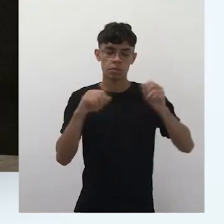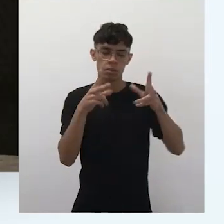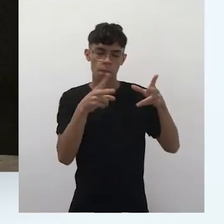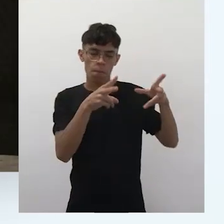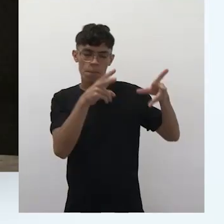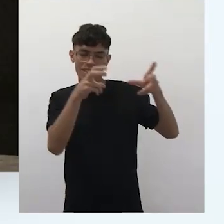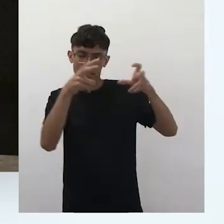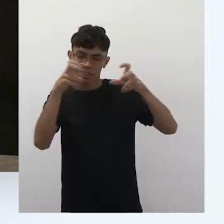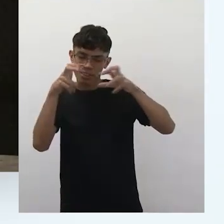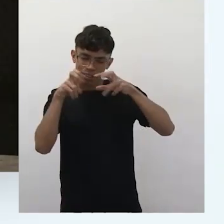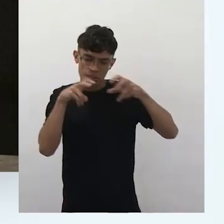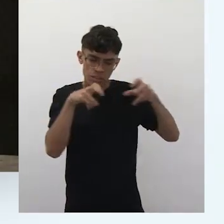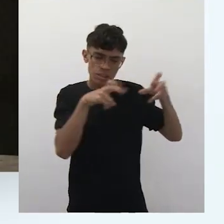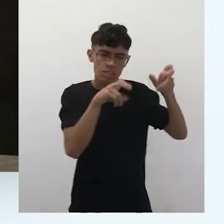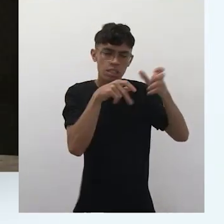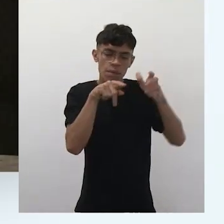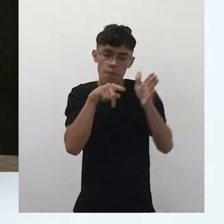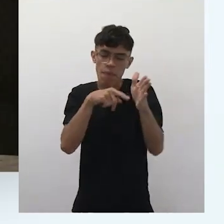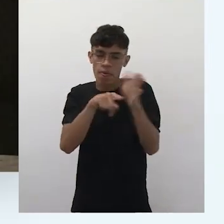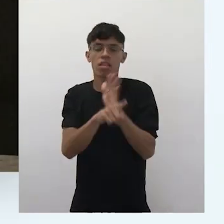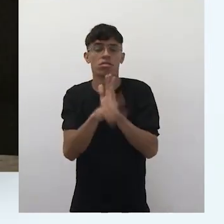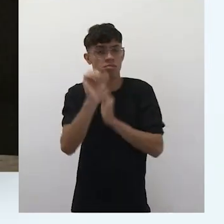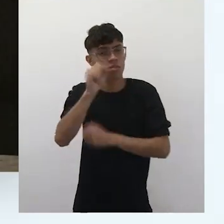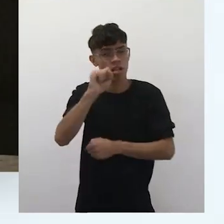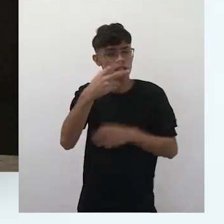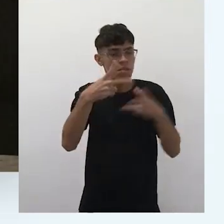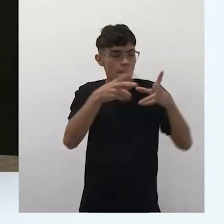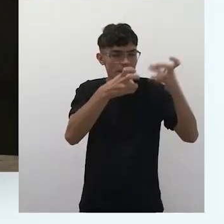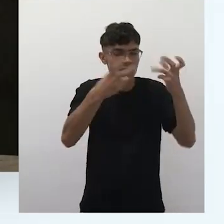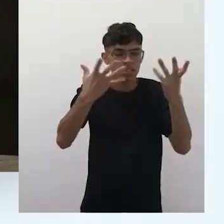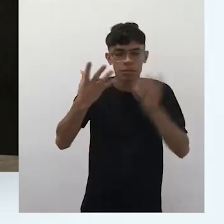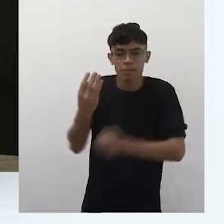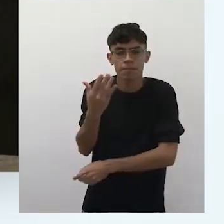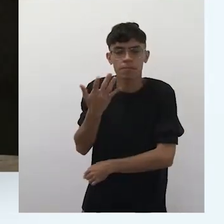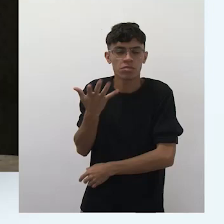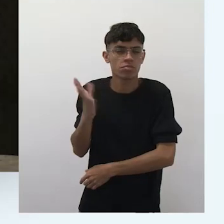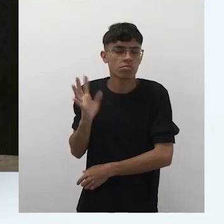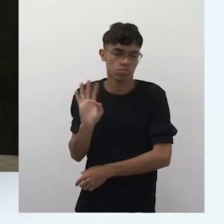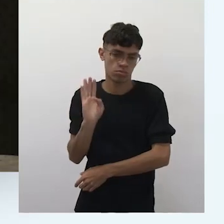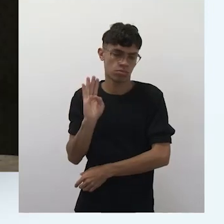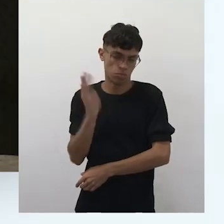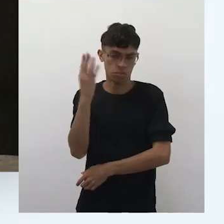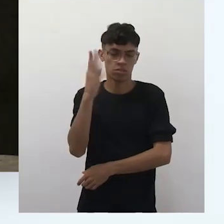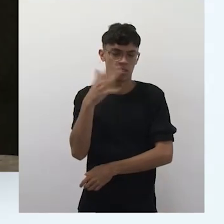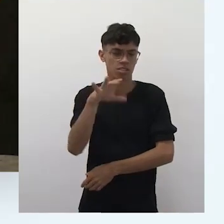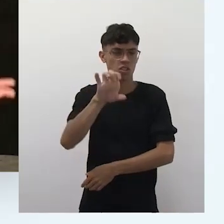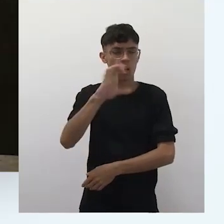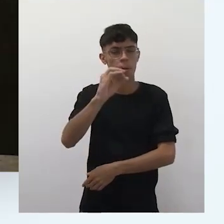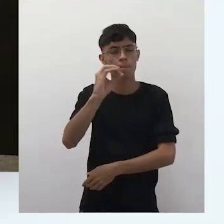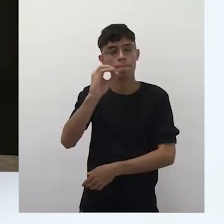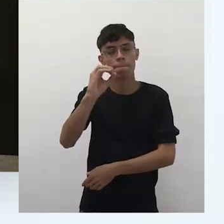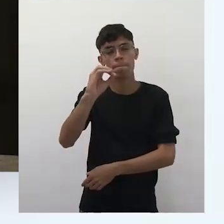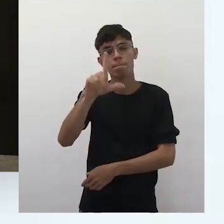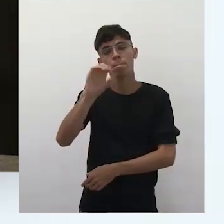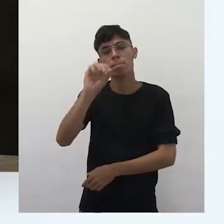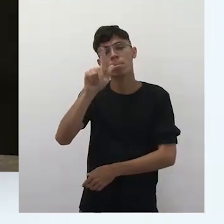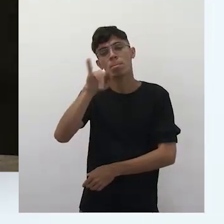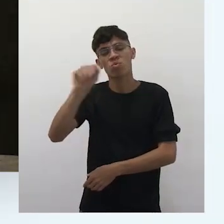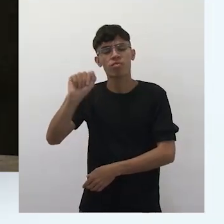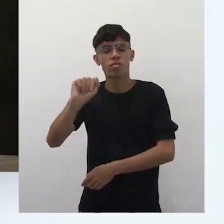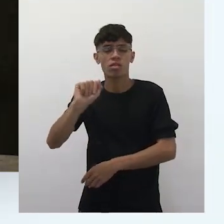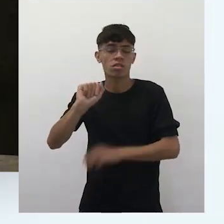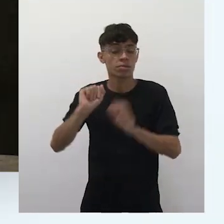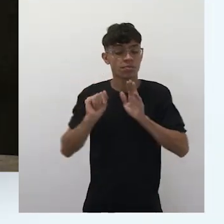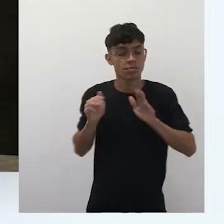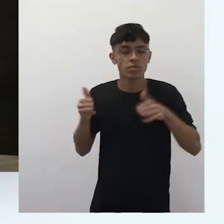olhar, né, trazer o olhar da biologia sim, essa concepção da ecologia sim, mas ampliar para a dimensão